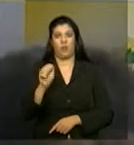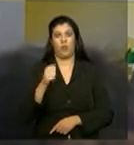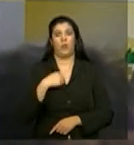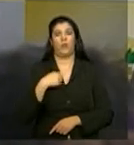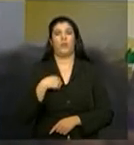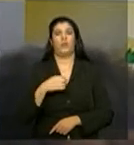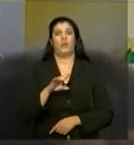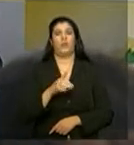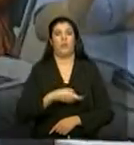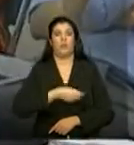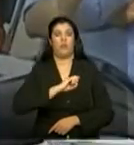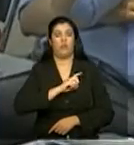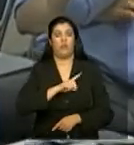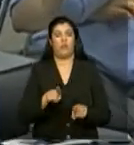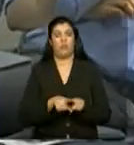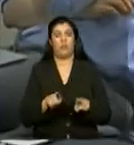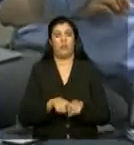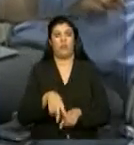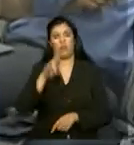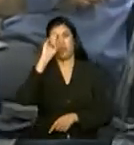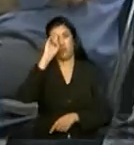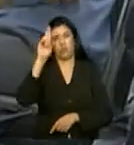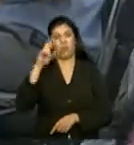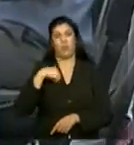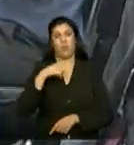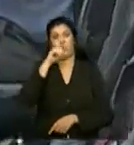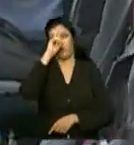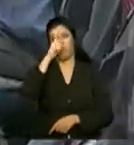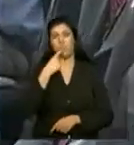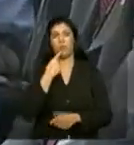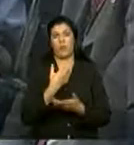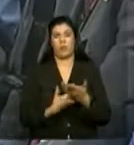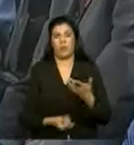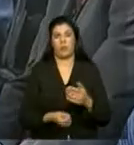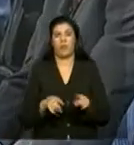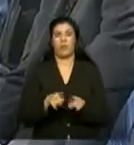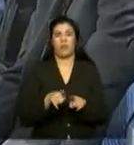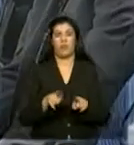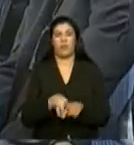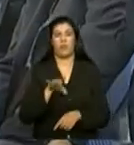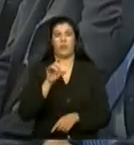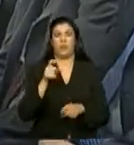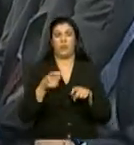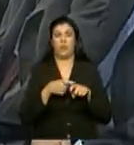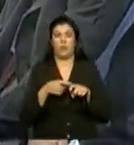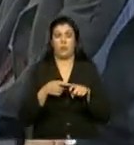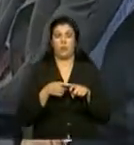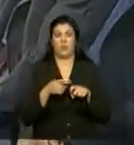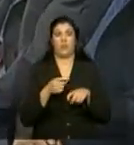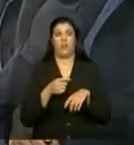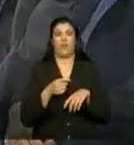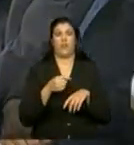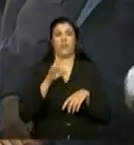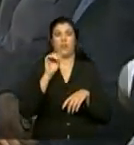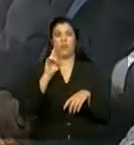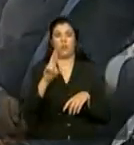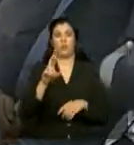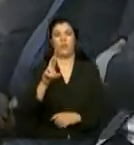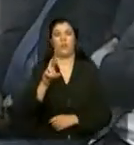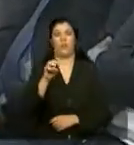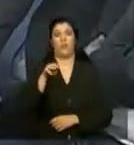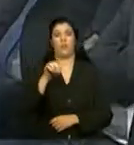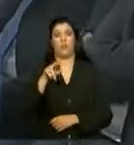comitê internacional da cruz vermelha a doutora maria eugénio gonzaga que preside a comissão especial